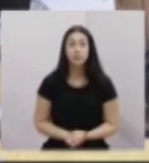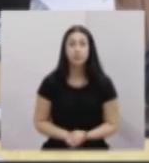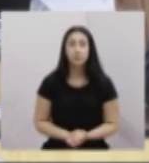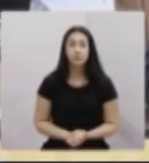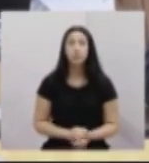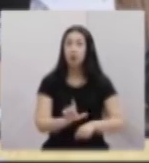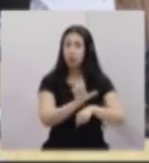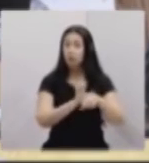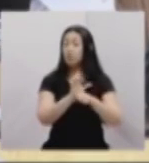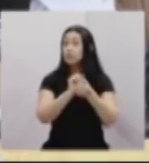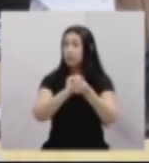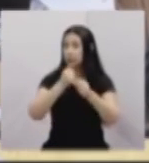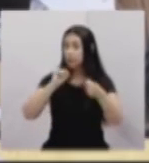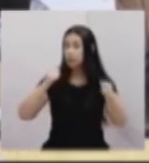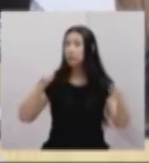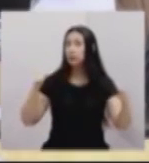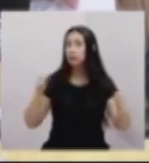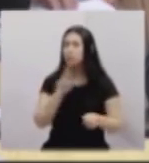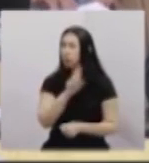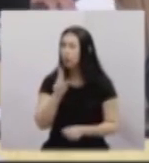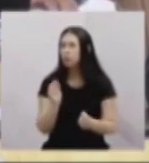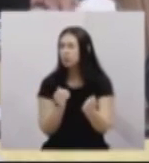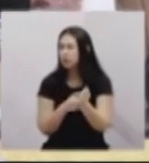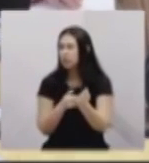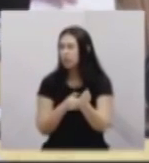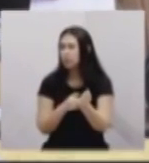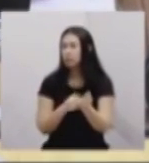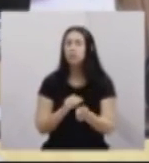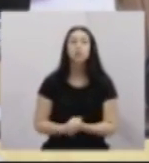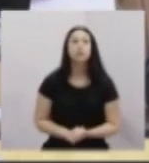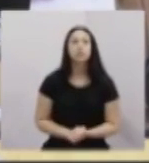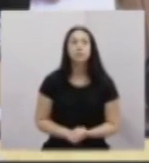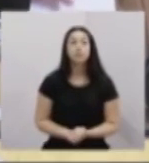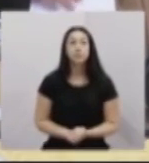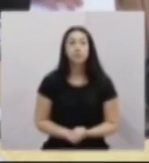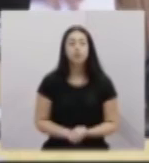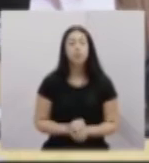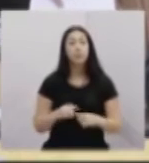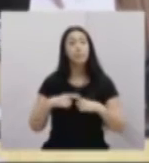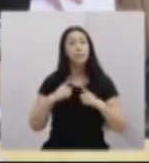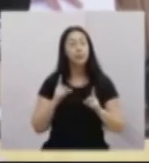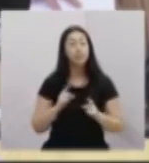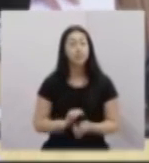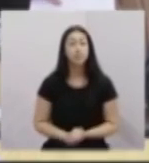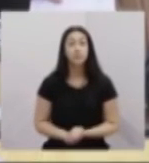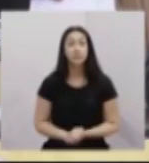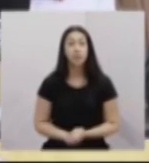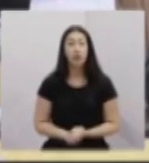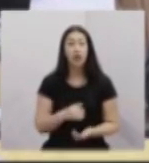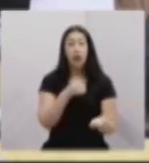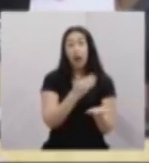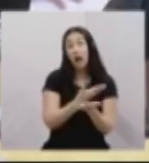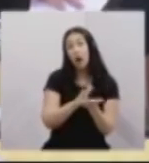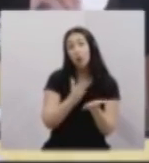grande loja de varejo no centro, não vou falar o nome para não propaganda, porque é muito grande. Mas uns foram mandados